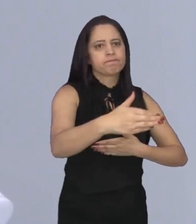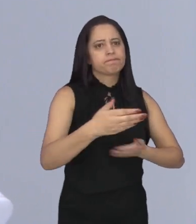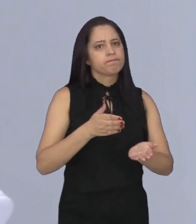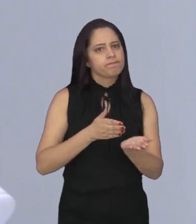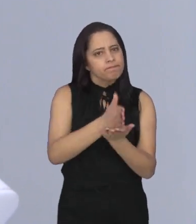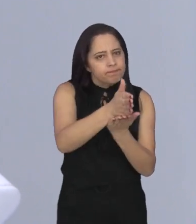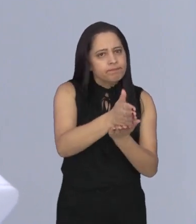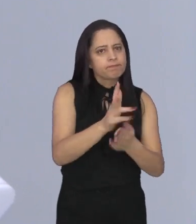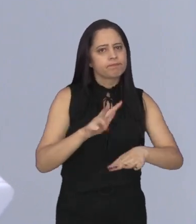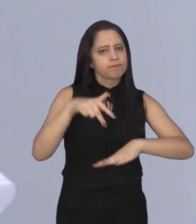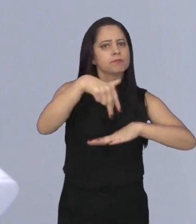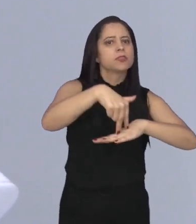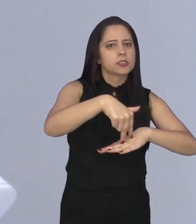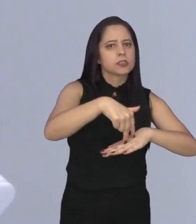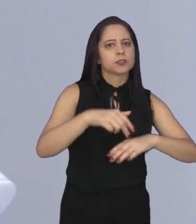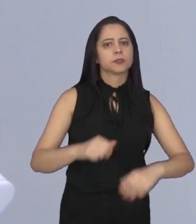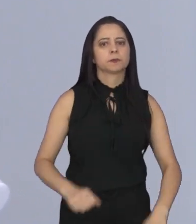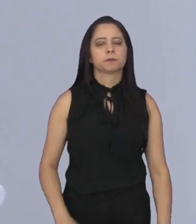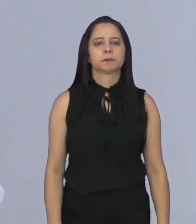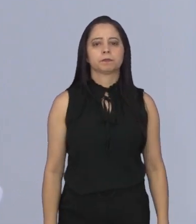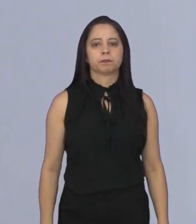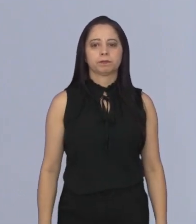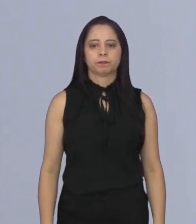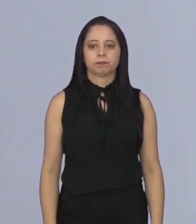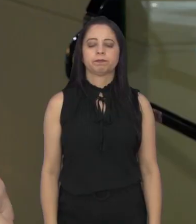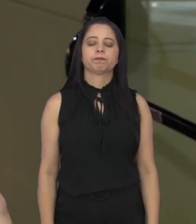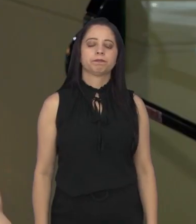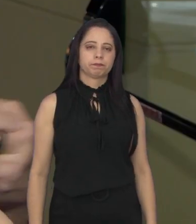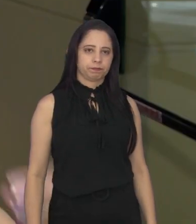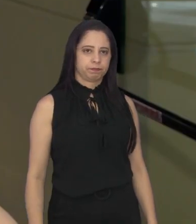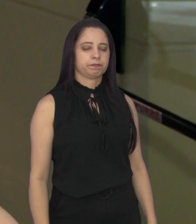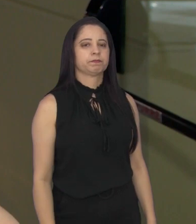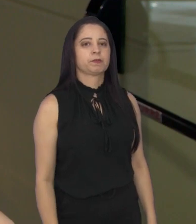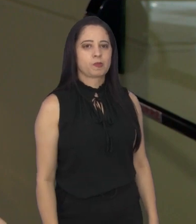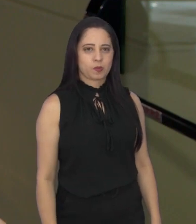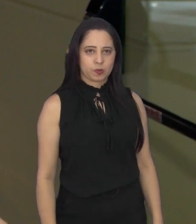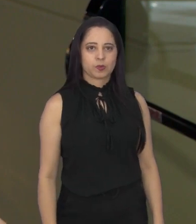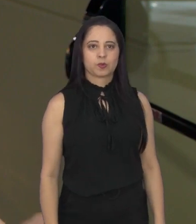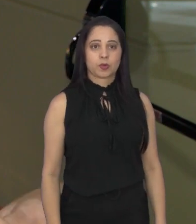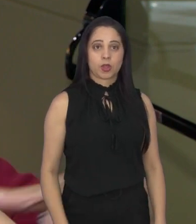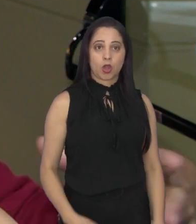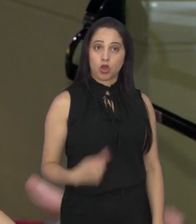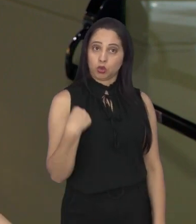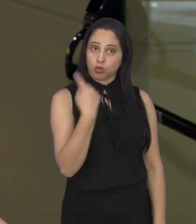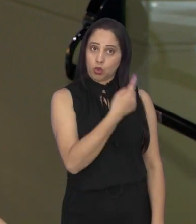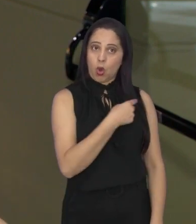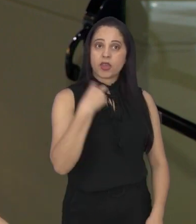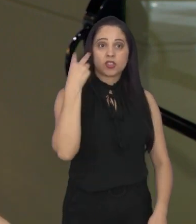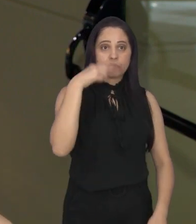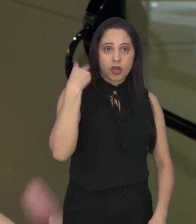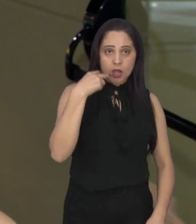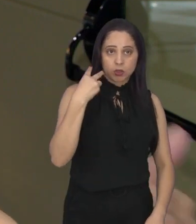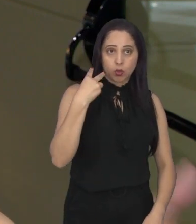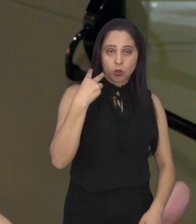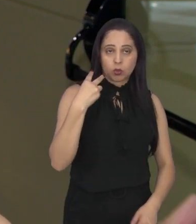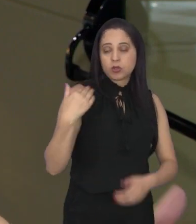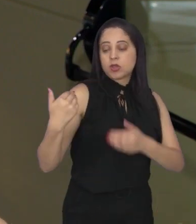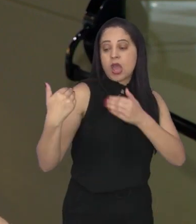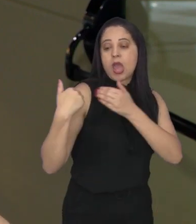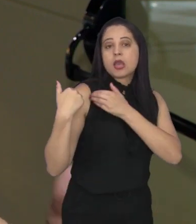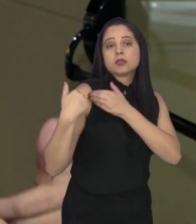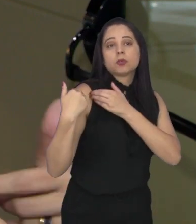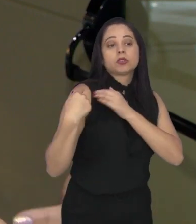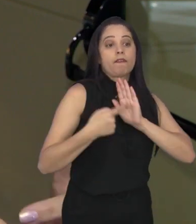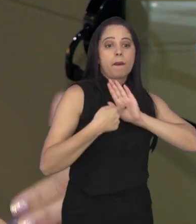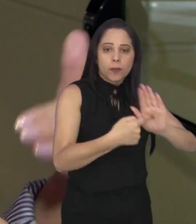com qualidade e eu tenho que receber com qualidade também esses serviços. A parte do nosso trabalho é mostrar para essa